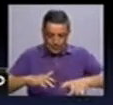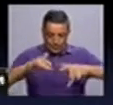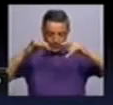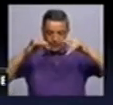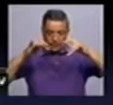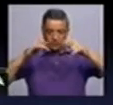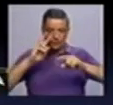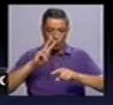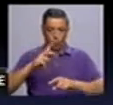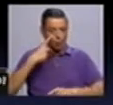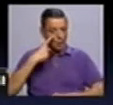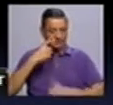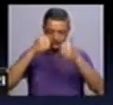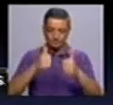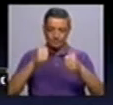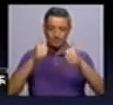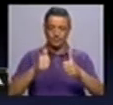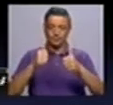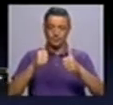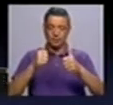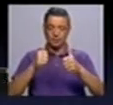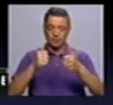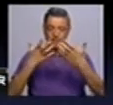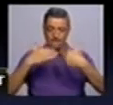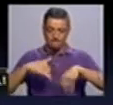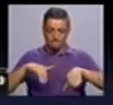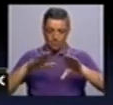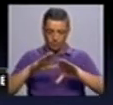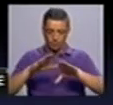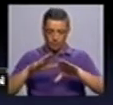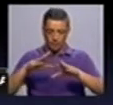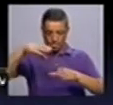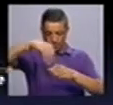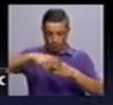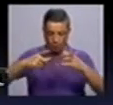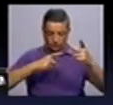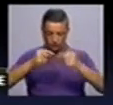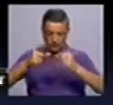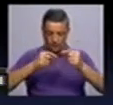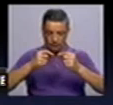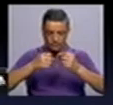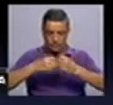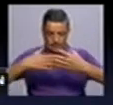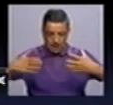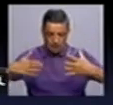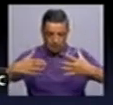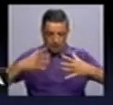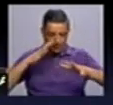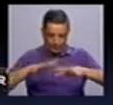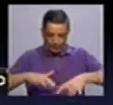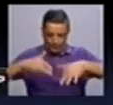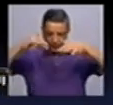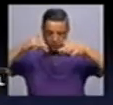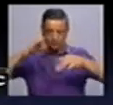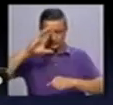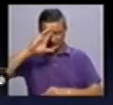astrónomos conhecem bem, ou seja, intrinsecamente, interiormente, estas estrelas aumentam e diminuem de brilho e os astrónomos sabem como é